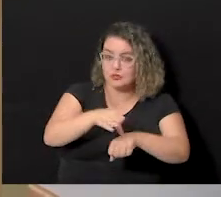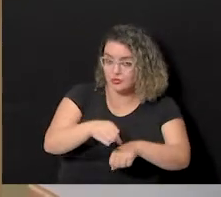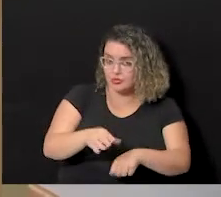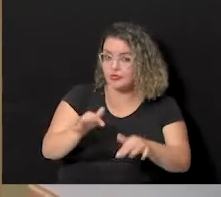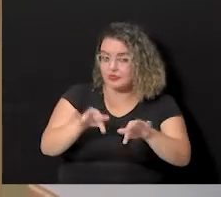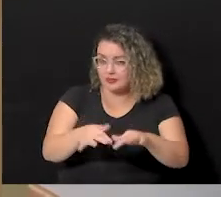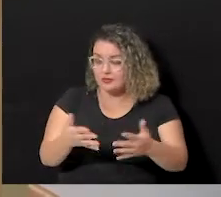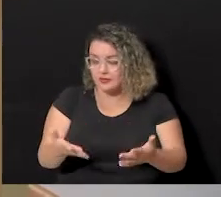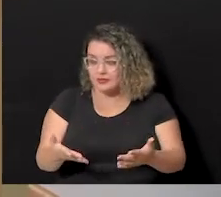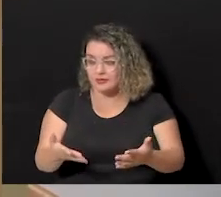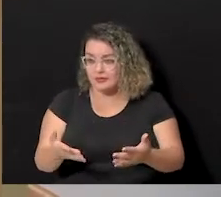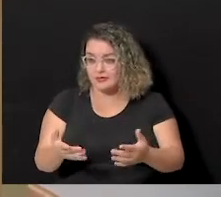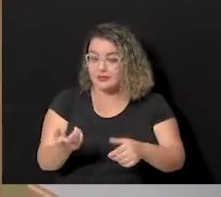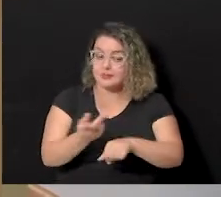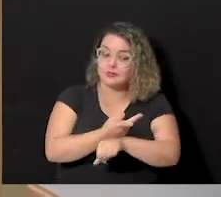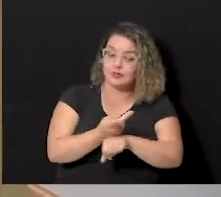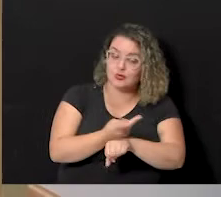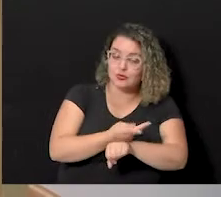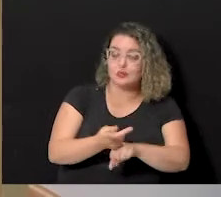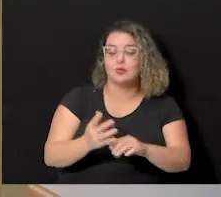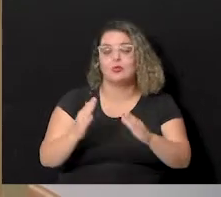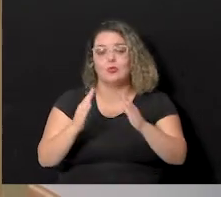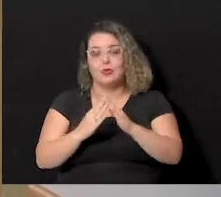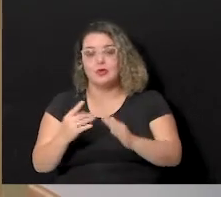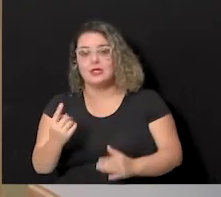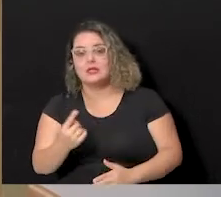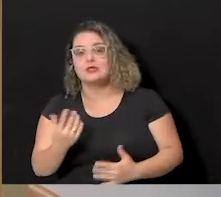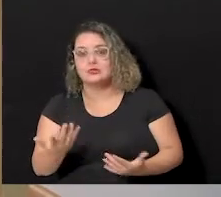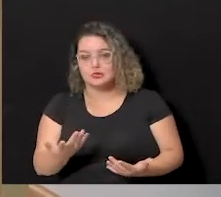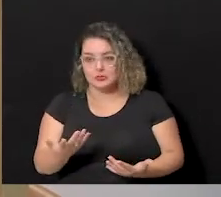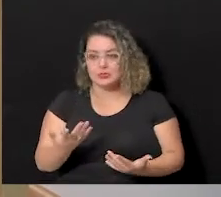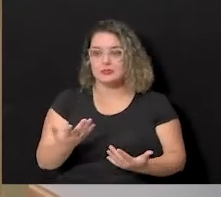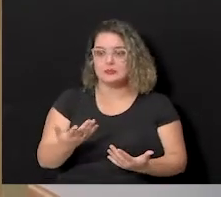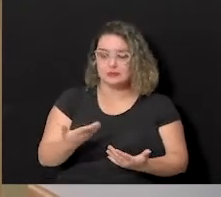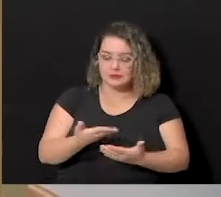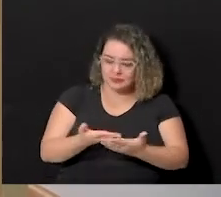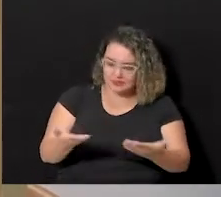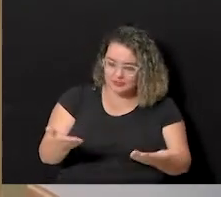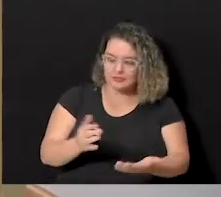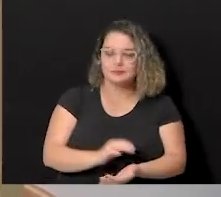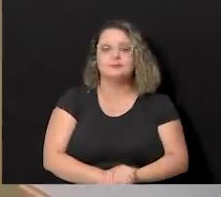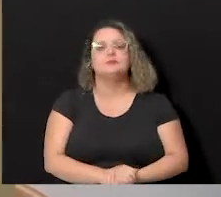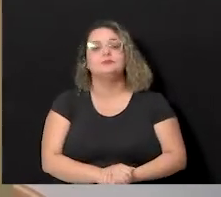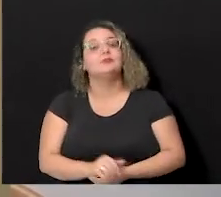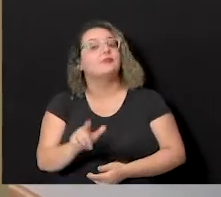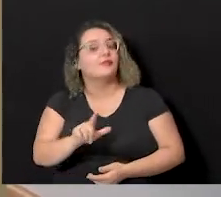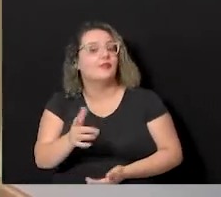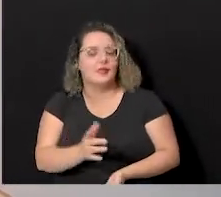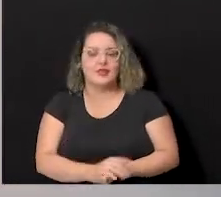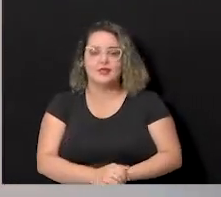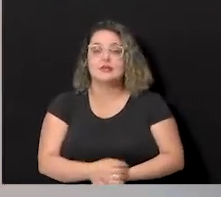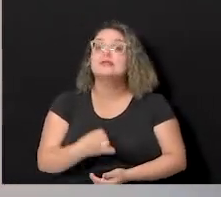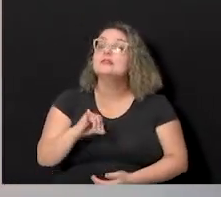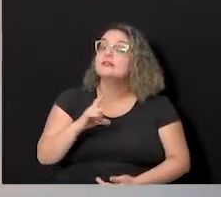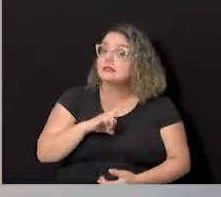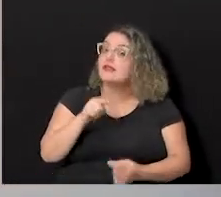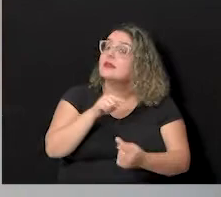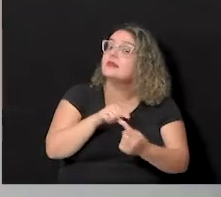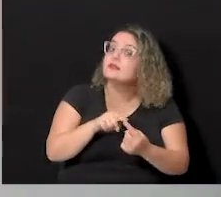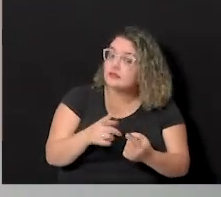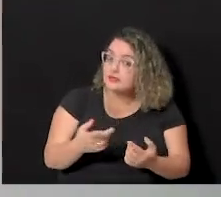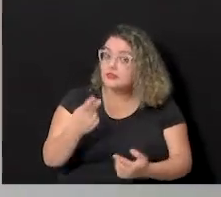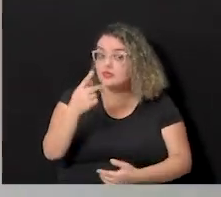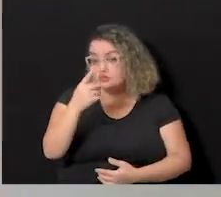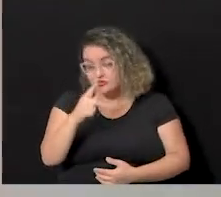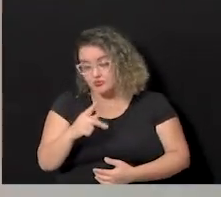quiser dar uma dica final para quem está aí nessa busca de morar sozinho, deixa aí um instante para você. Claro. Bom, se você